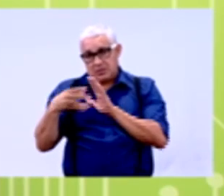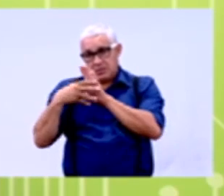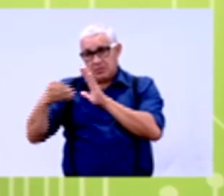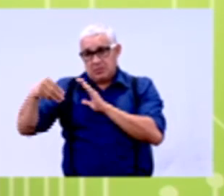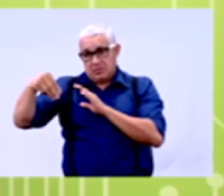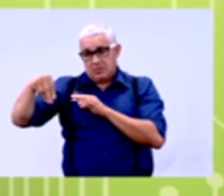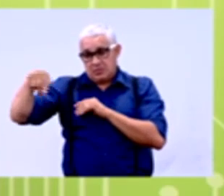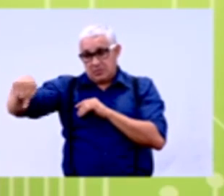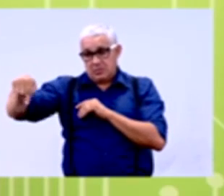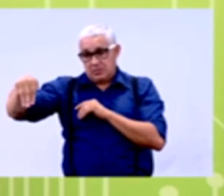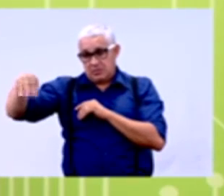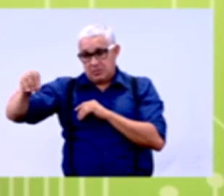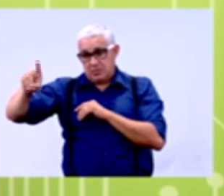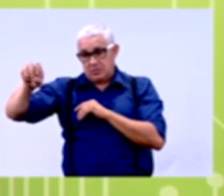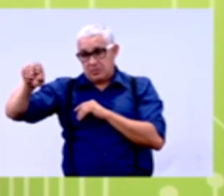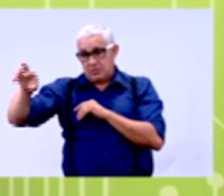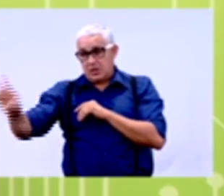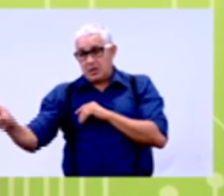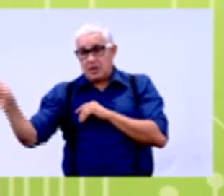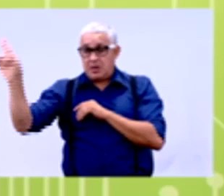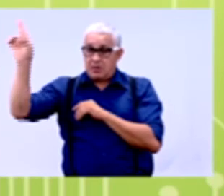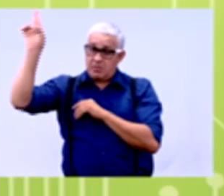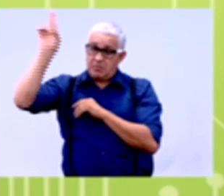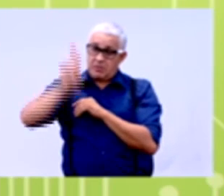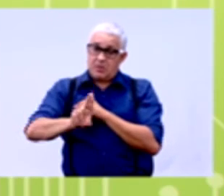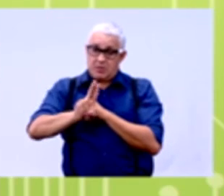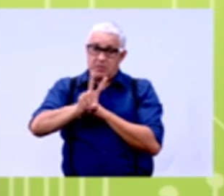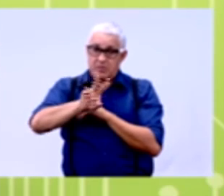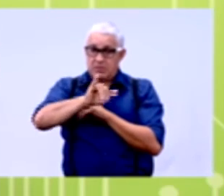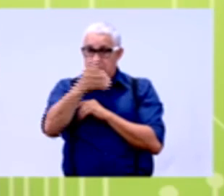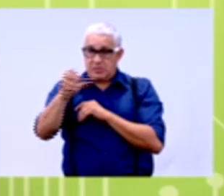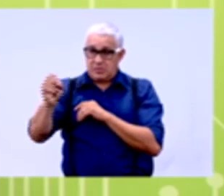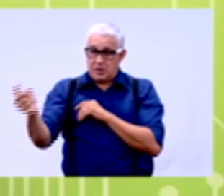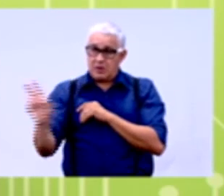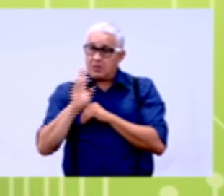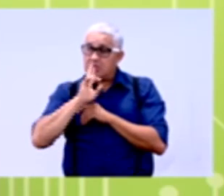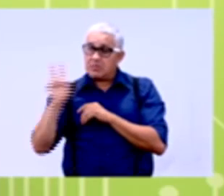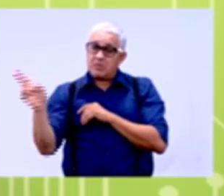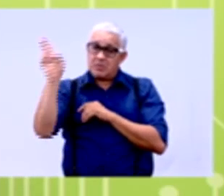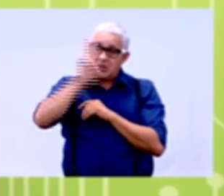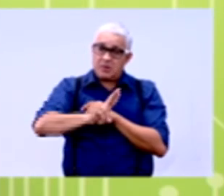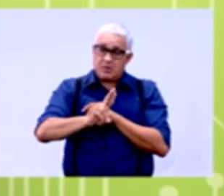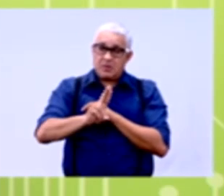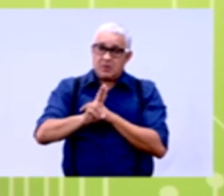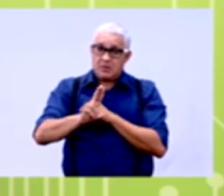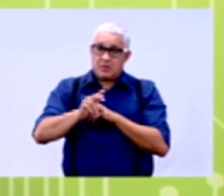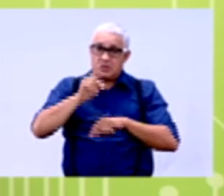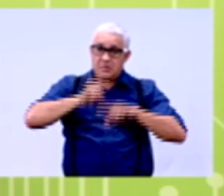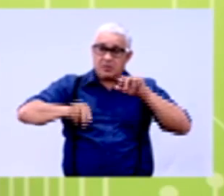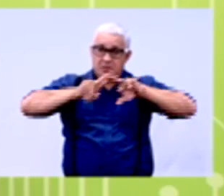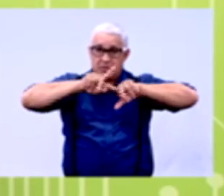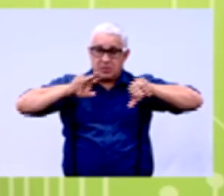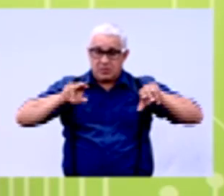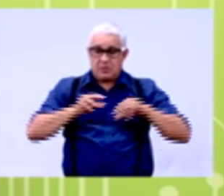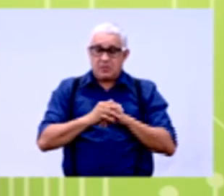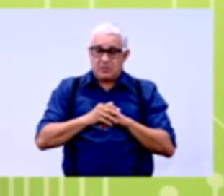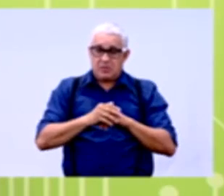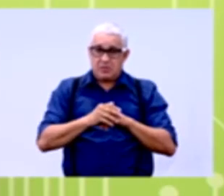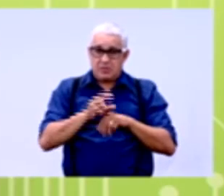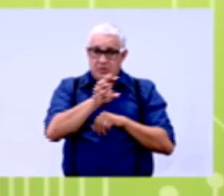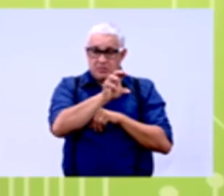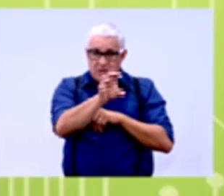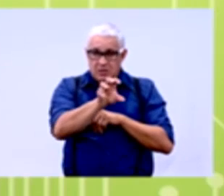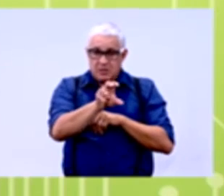O modelo responde para a camada de visão com a informação do produto. Aí o usuário,